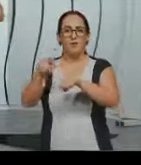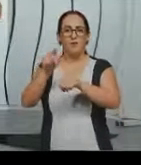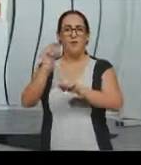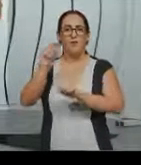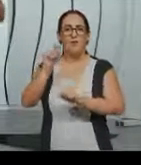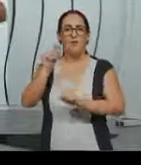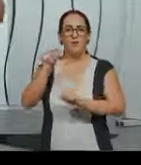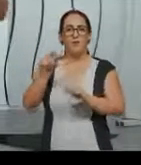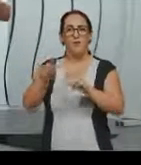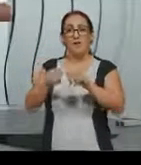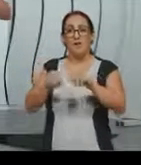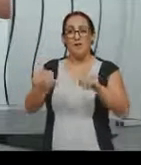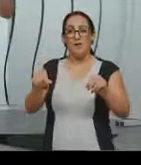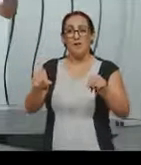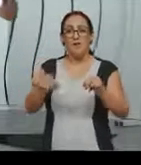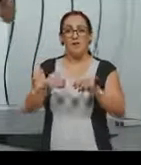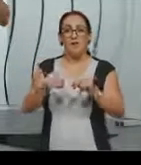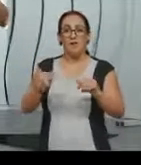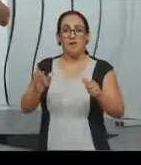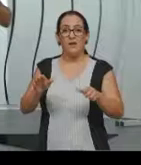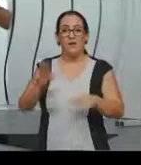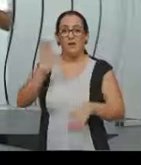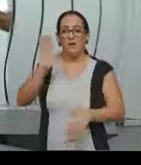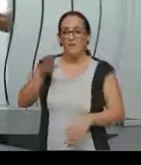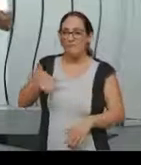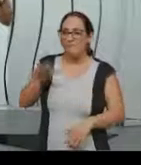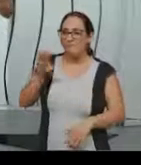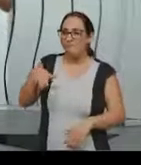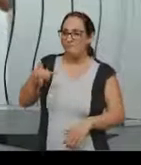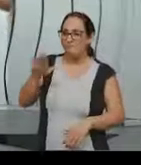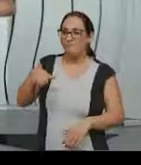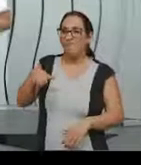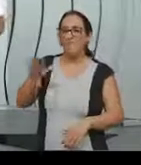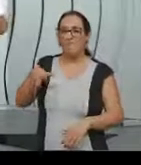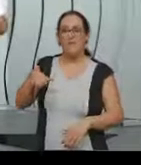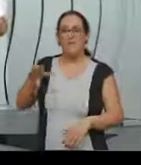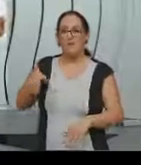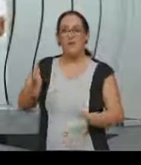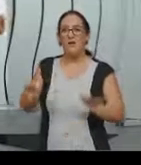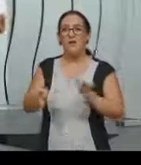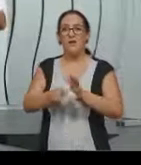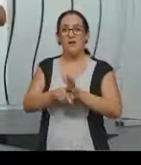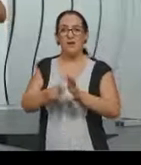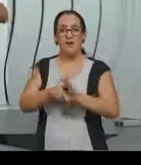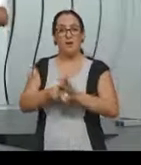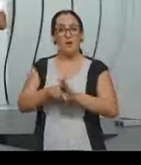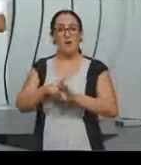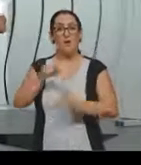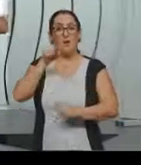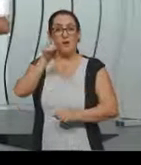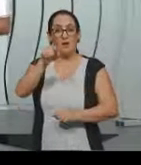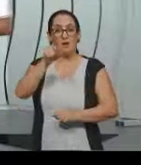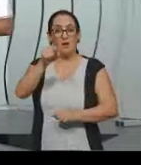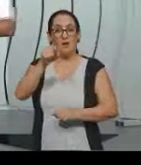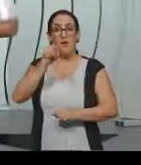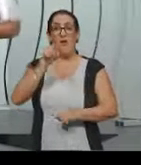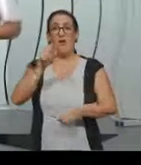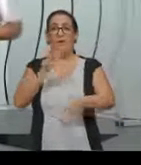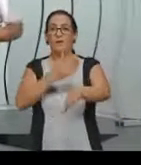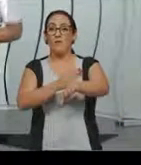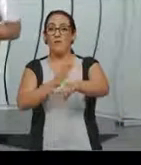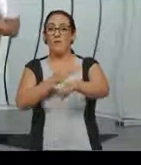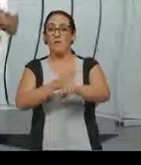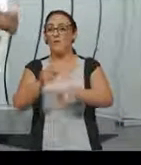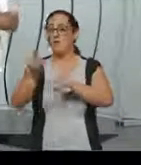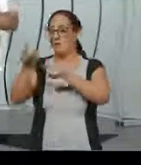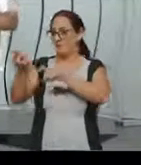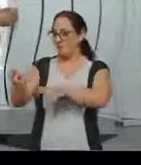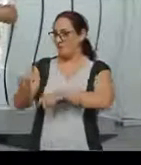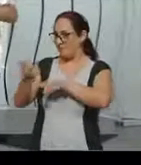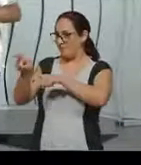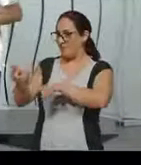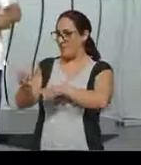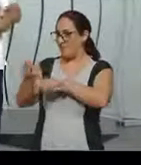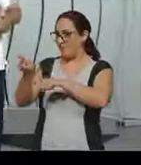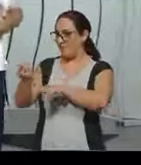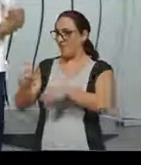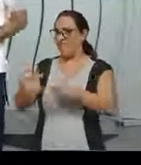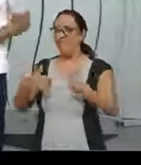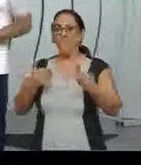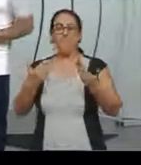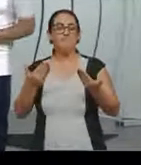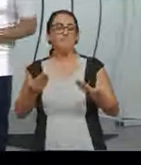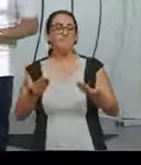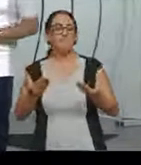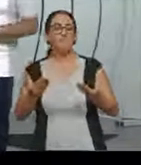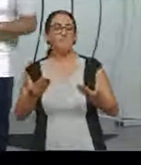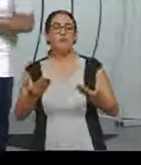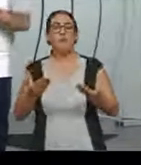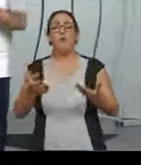né? Comprar terras por um custo menor e praticar a agropecuária naquela área. Beleza, pessoal? Bom, com isso, a